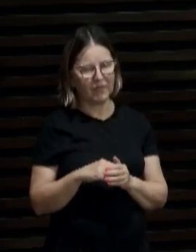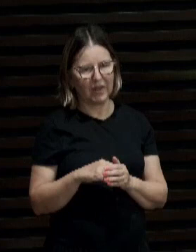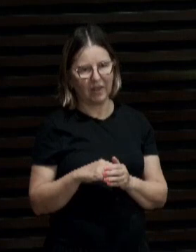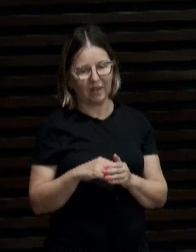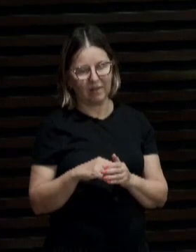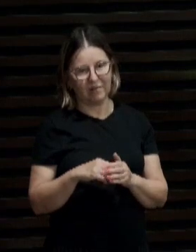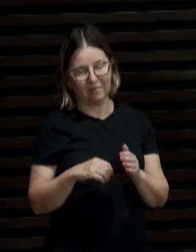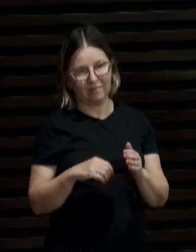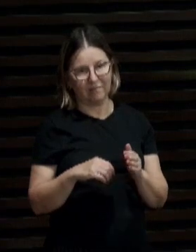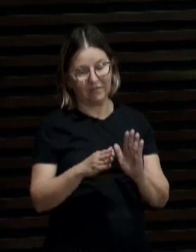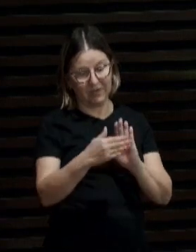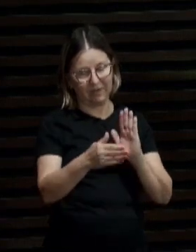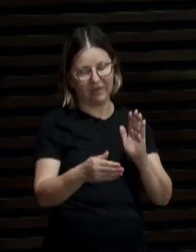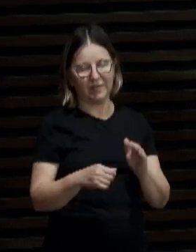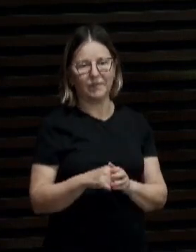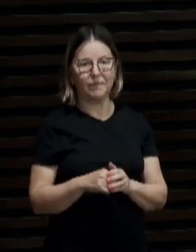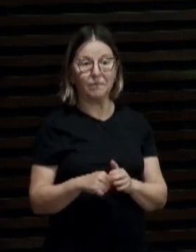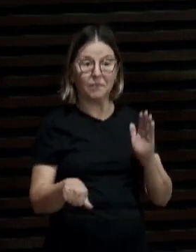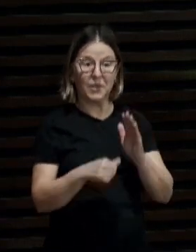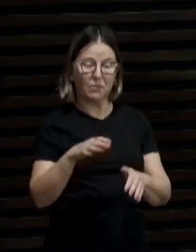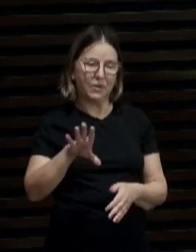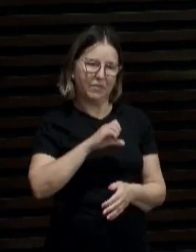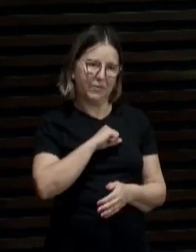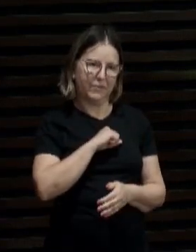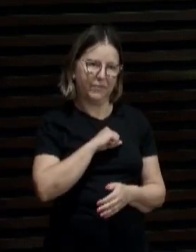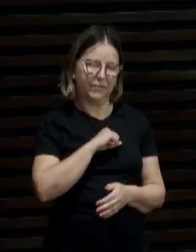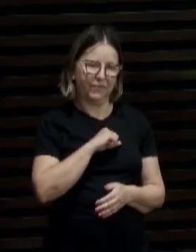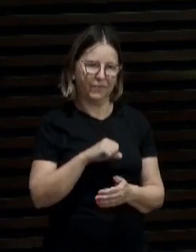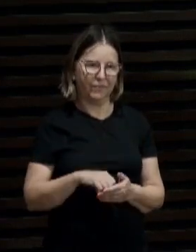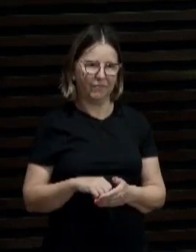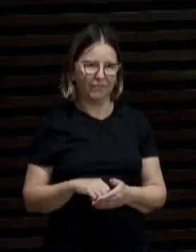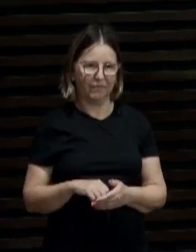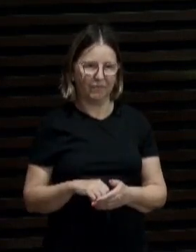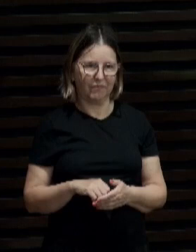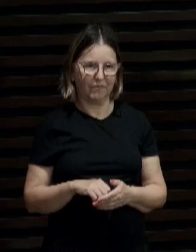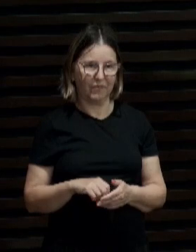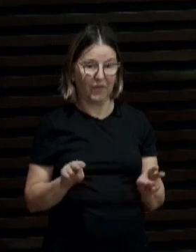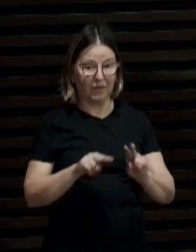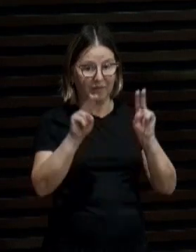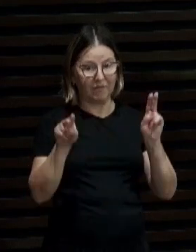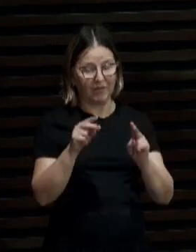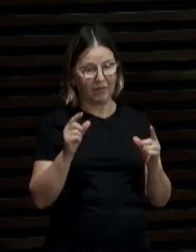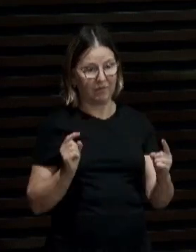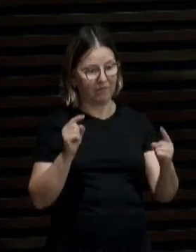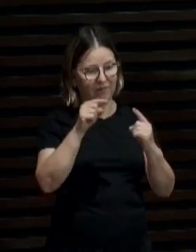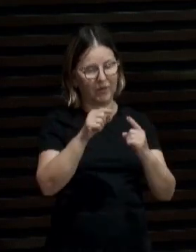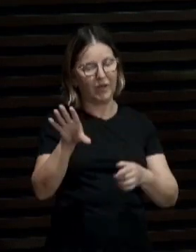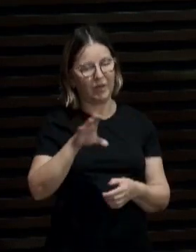própria admoestação de Paulo aos Timóteos, ele diz assim que visava ao amor. A